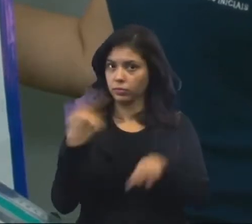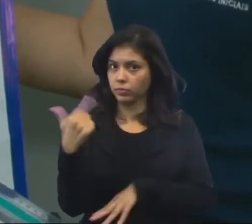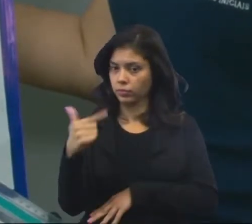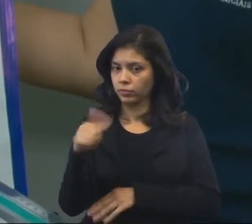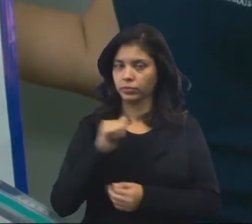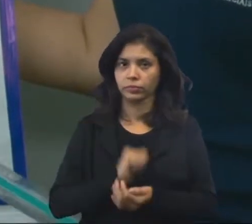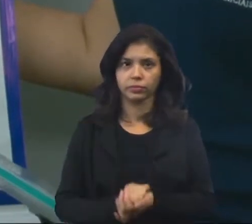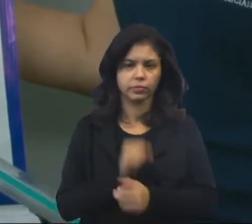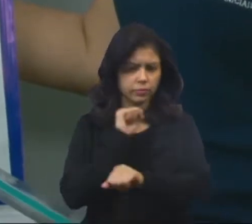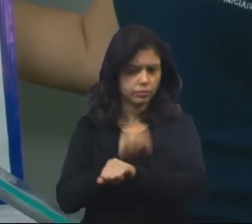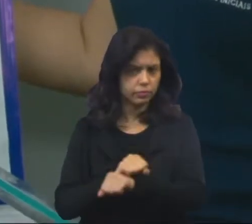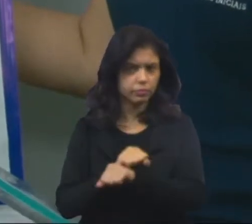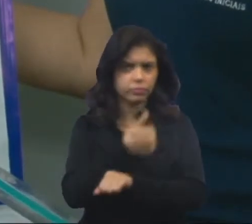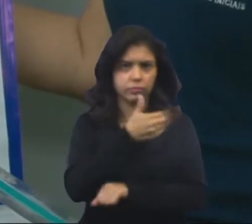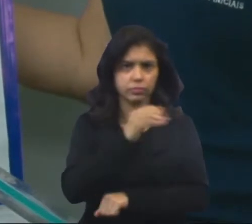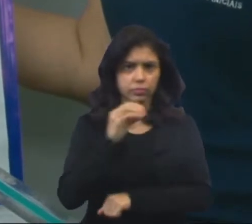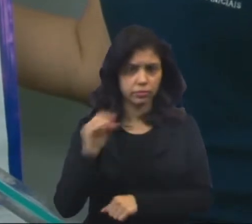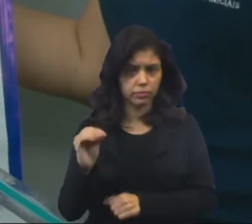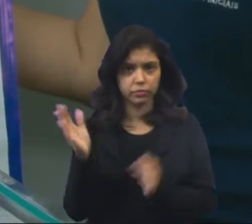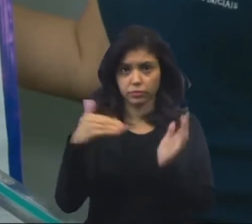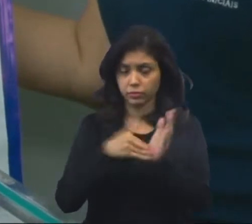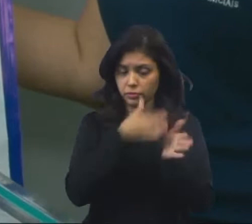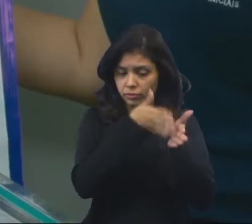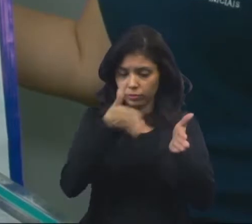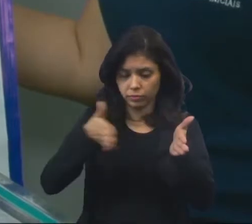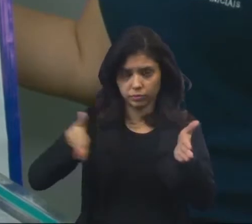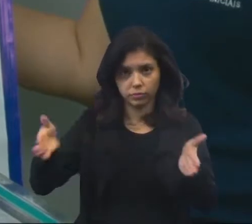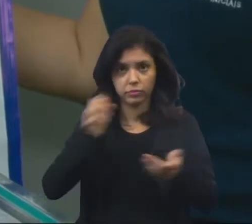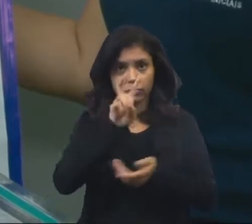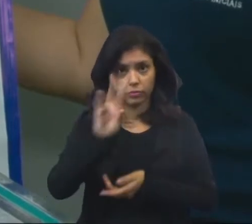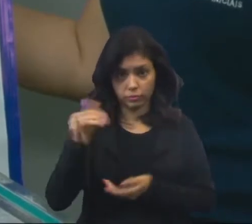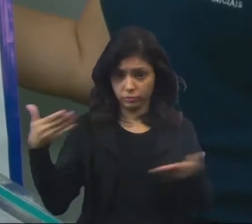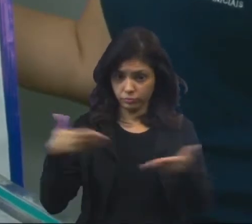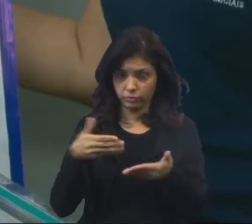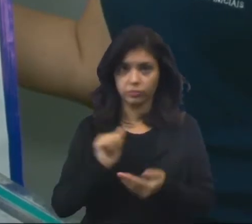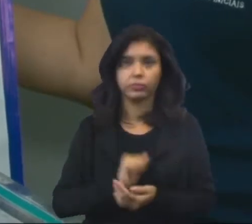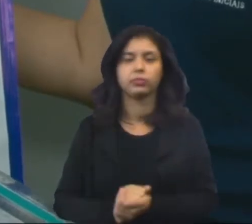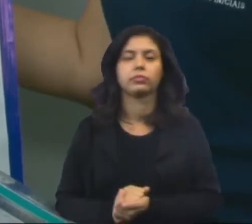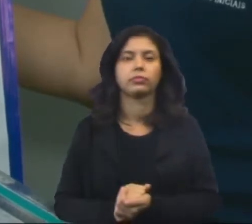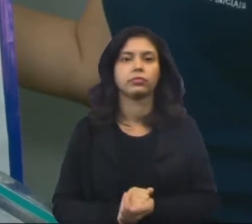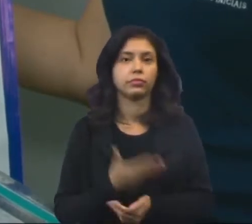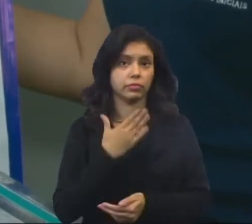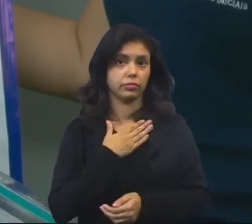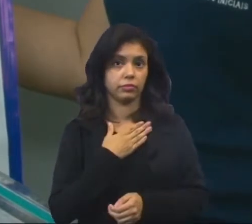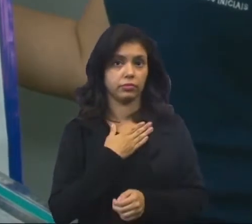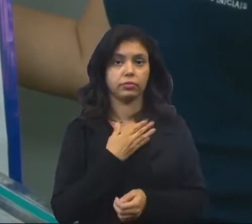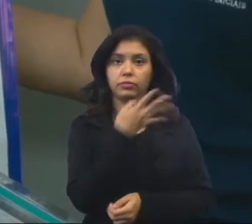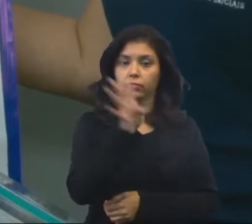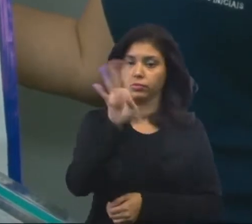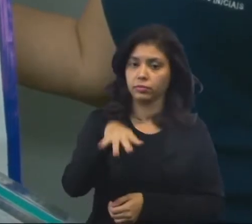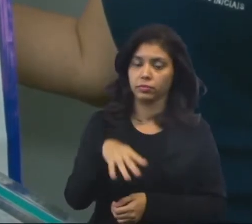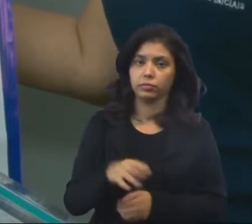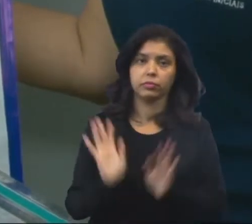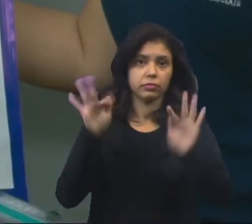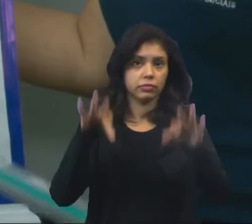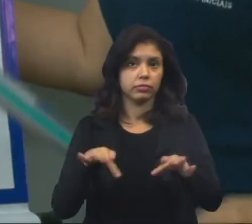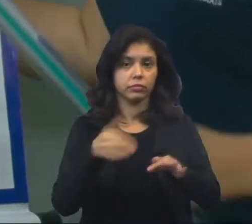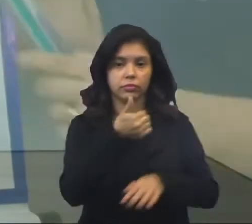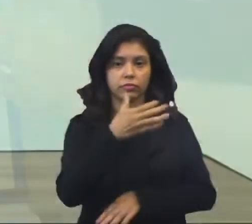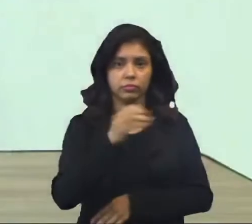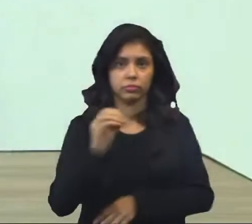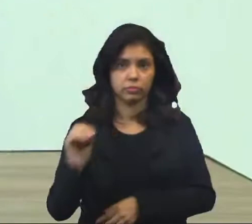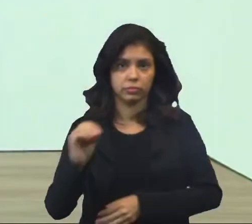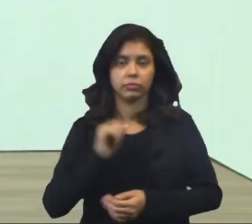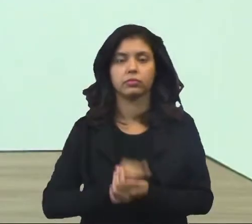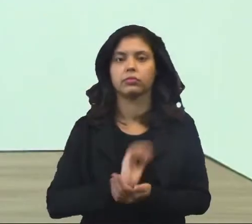parei no 100, porque é até onde a minha sequência ela vai hoje, né? Meu quadro termina aqui no 100, ok? Mas quando eu